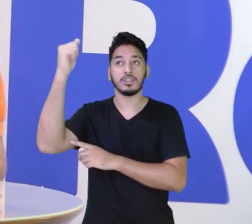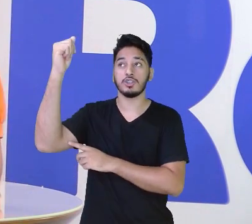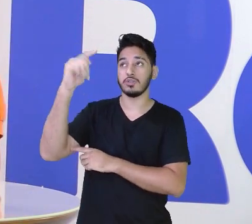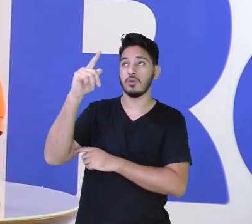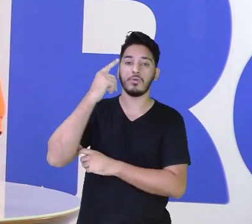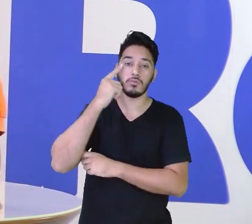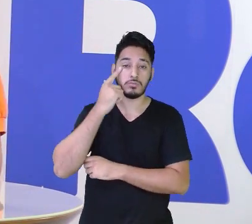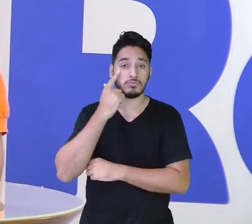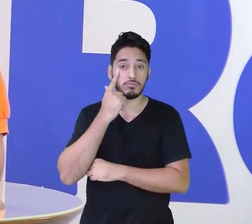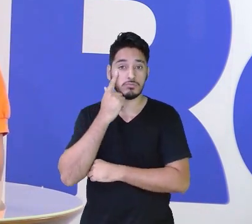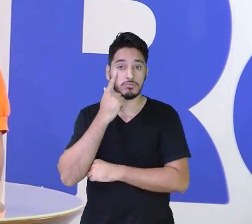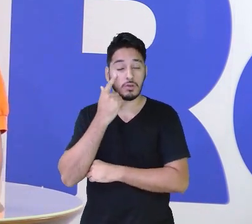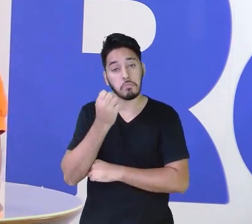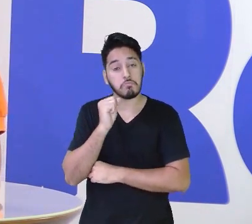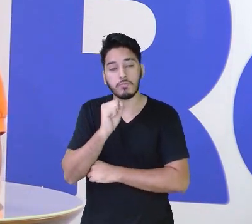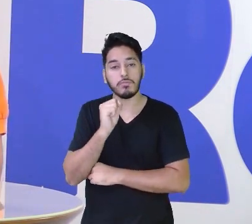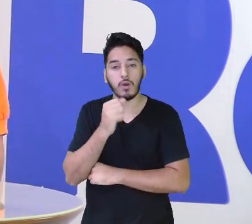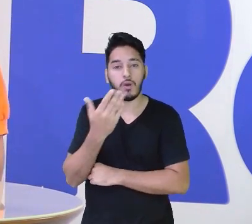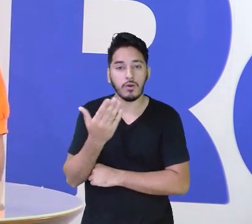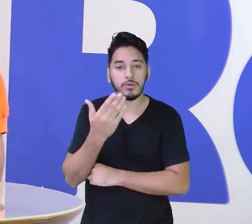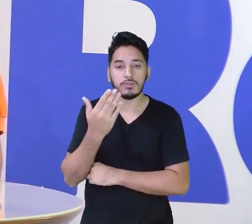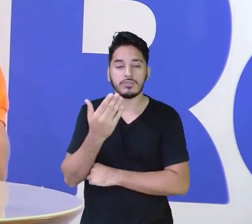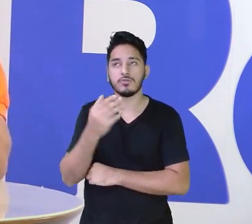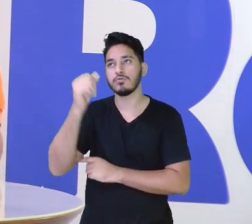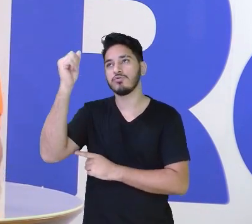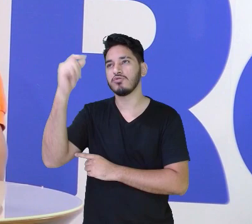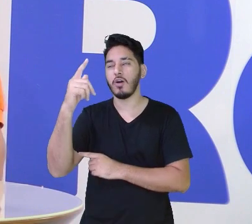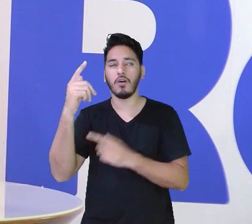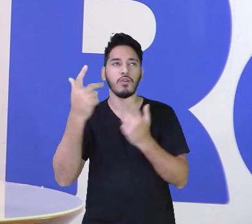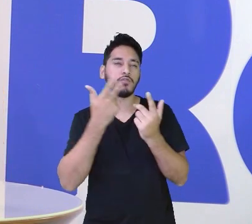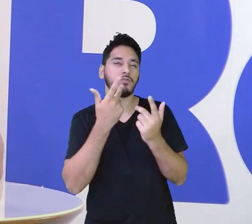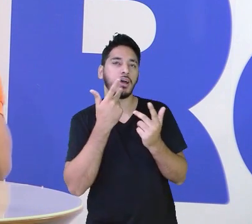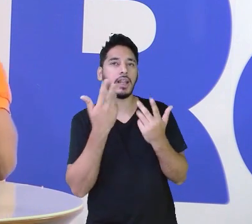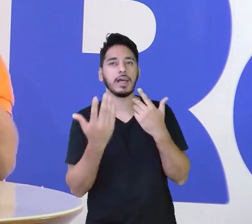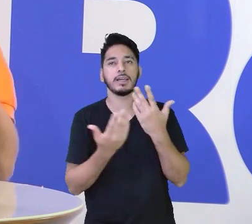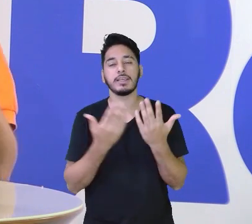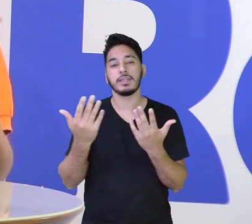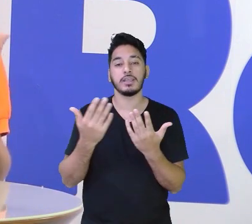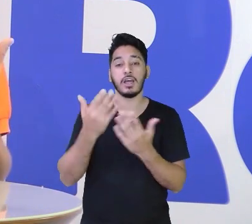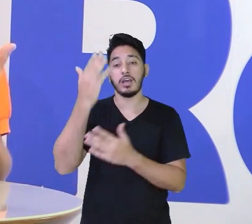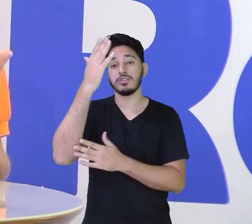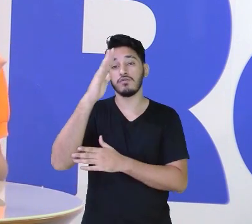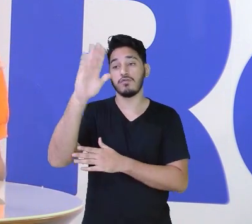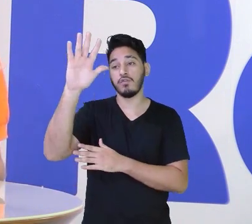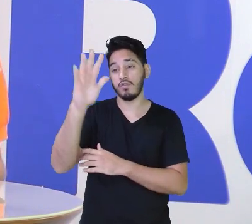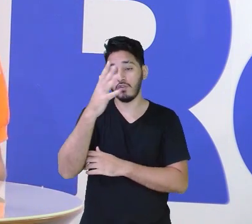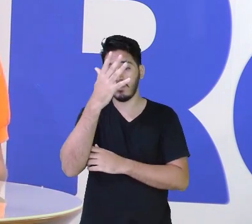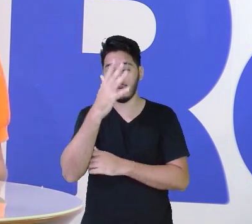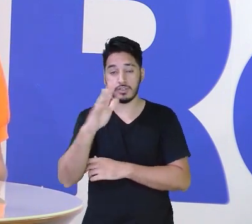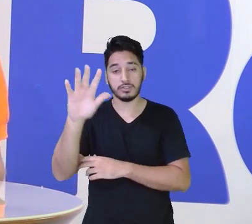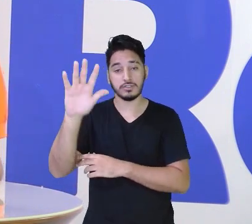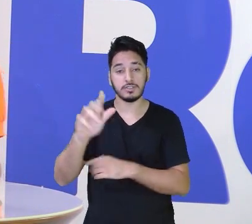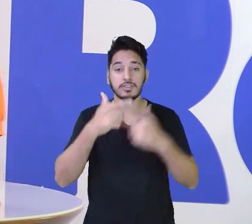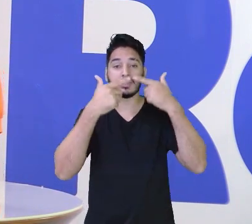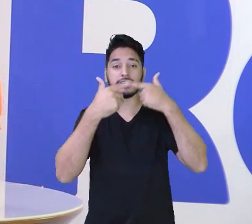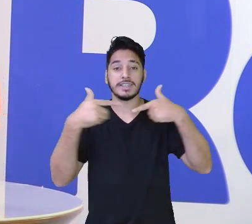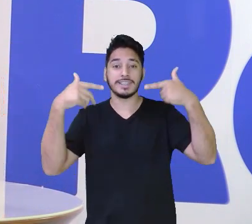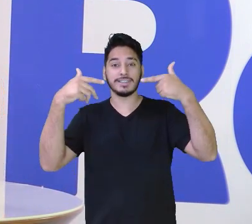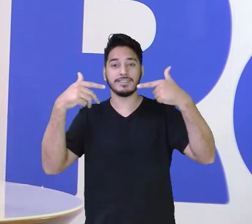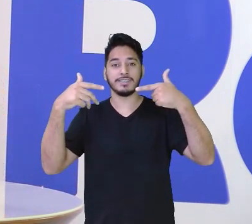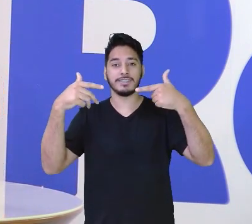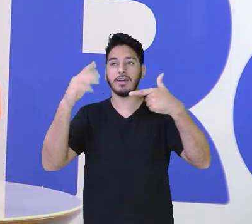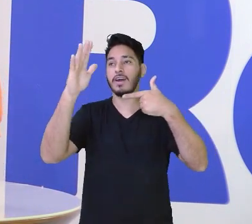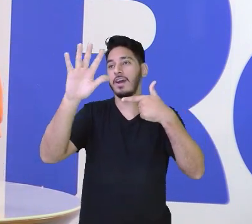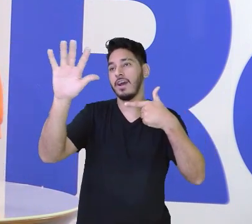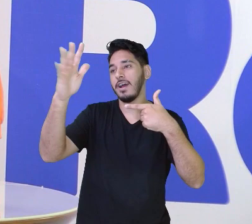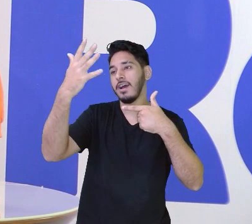Eu posso tranquilamente brincar com as palavras. Eu posso dizer que as flores estão sorrindo para mim. Claro